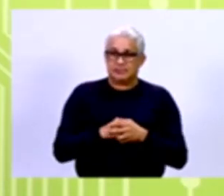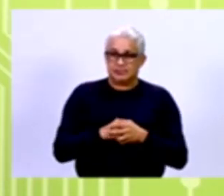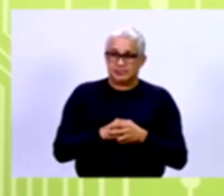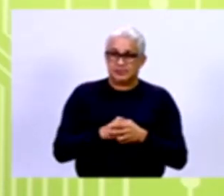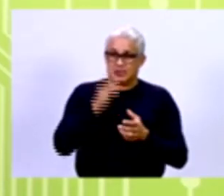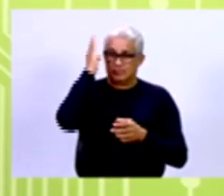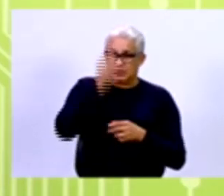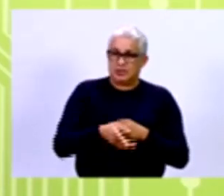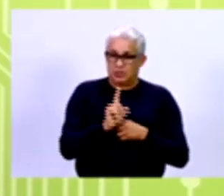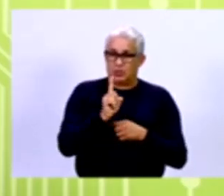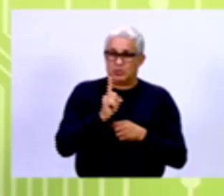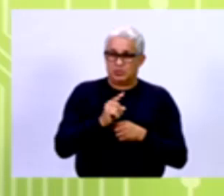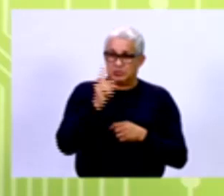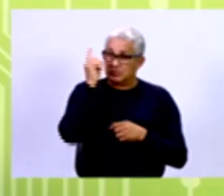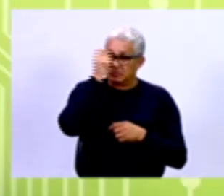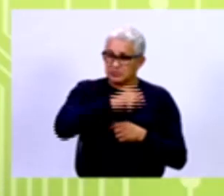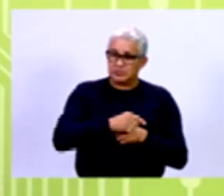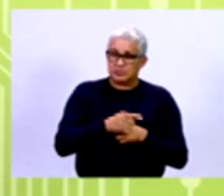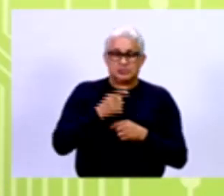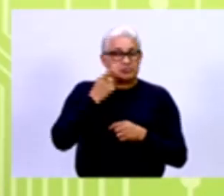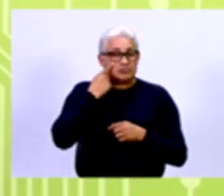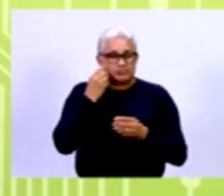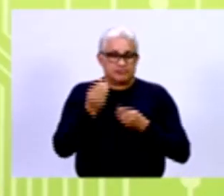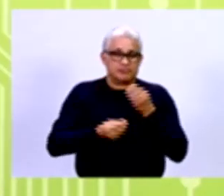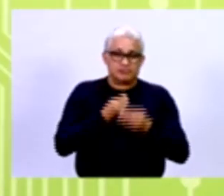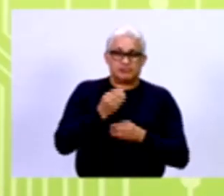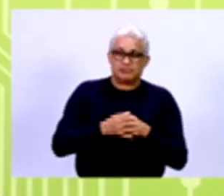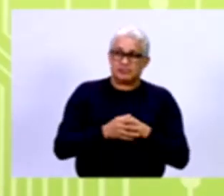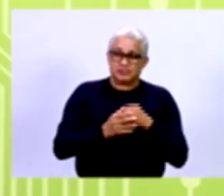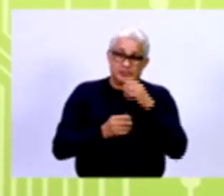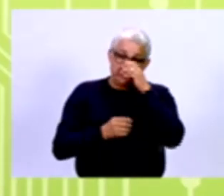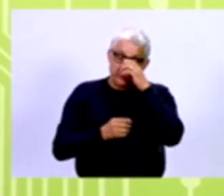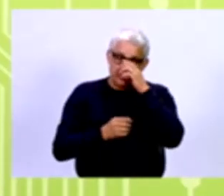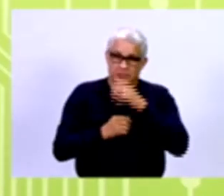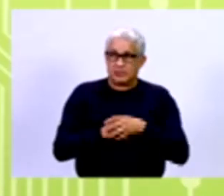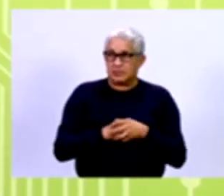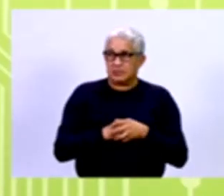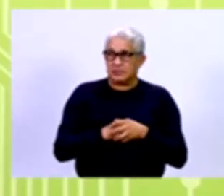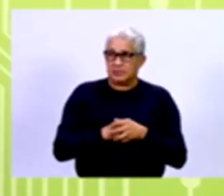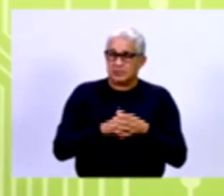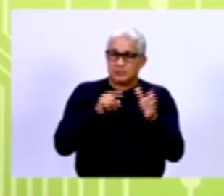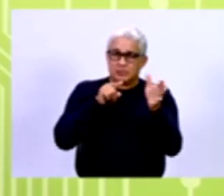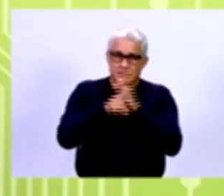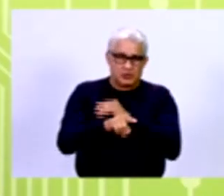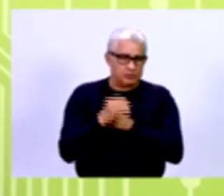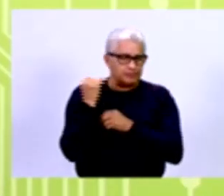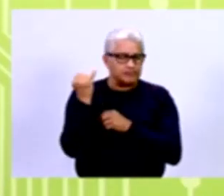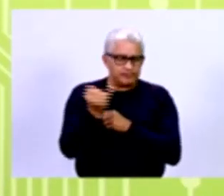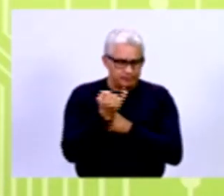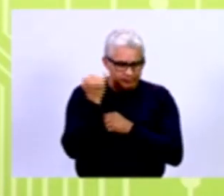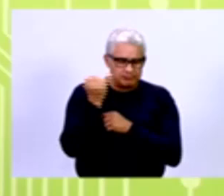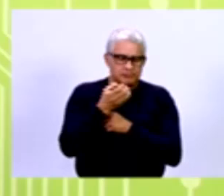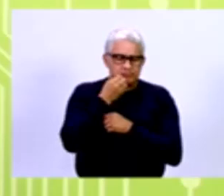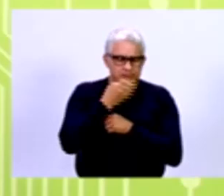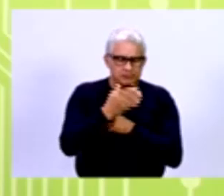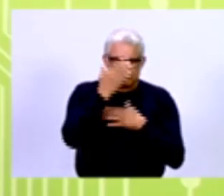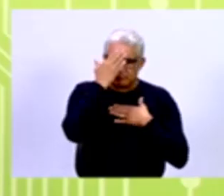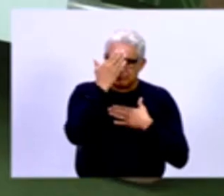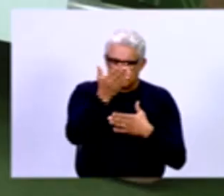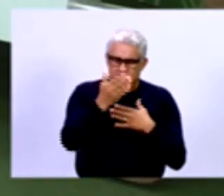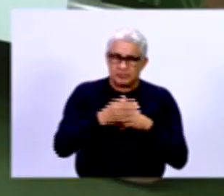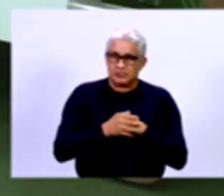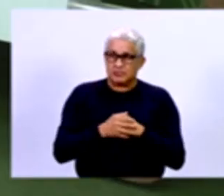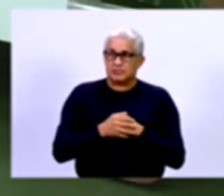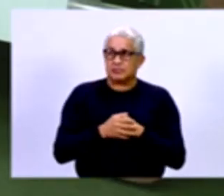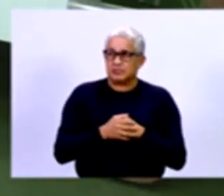e é difícil a previsão, exatamente como ela sinalizou. Ok? Mas a tua pergunta é muito importante e muito obrigado por ela.